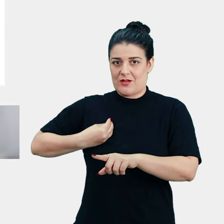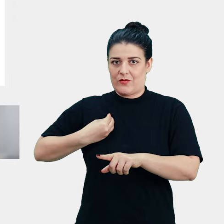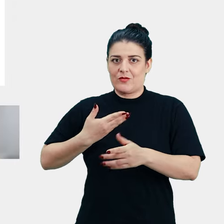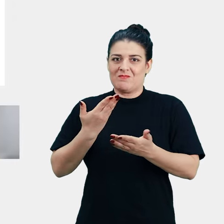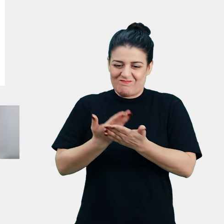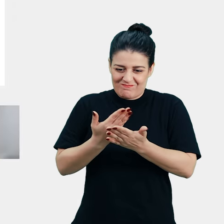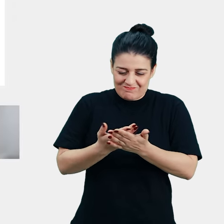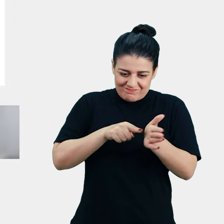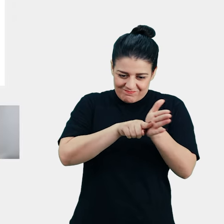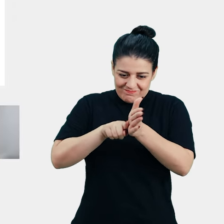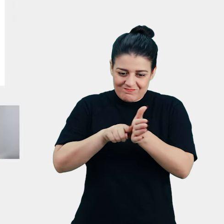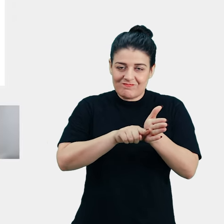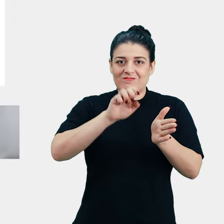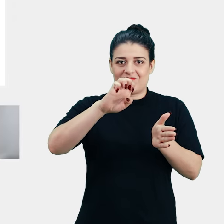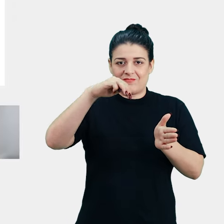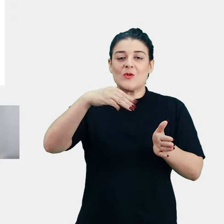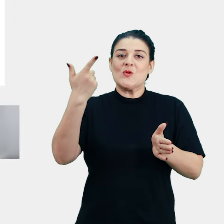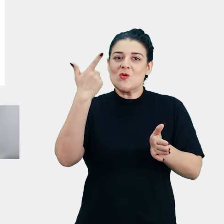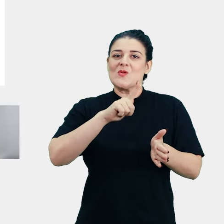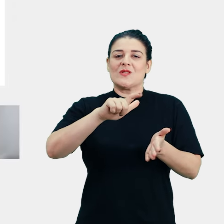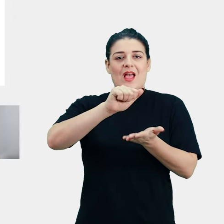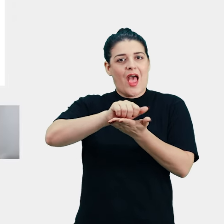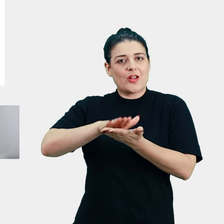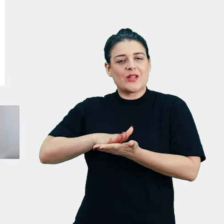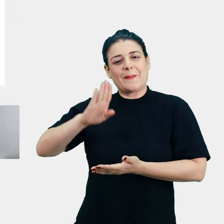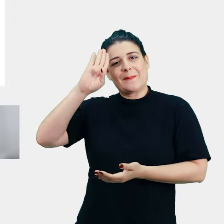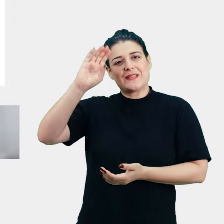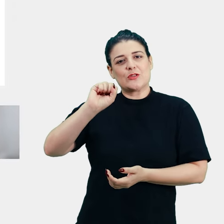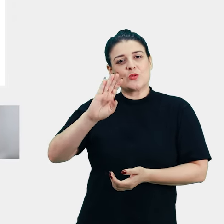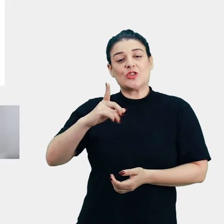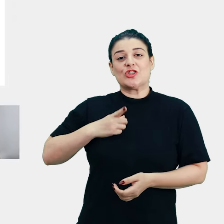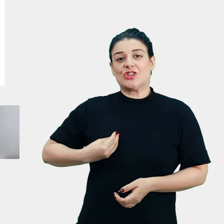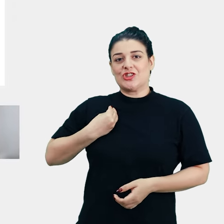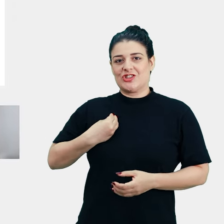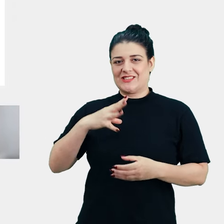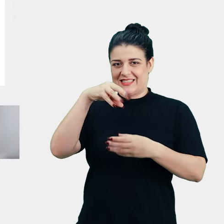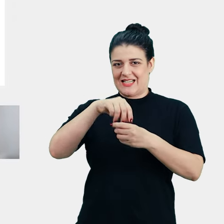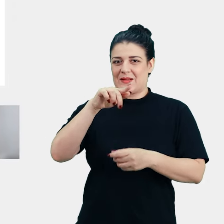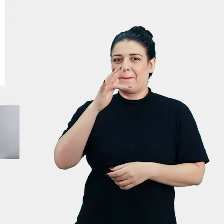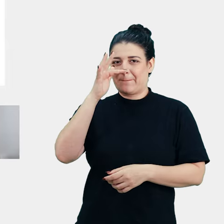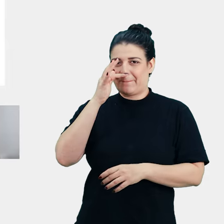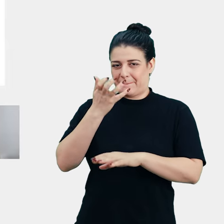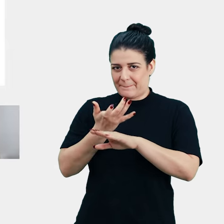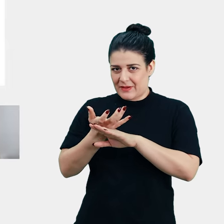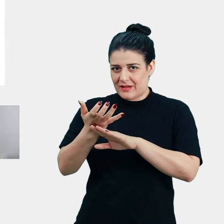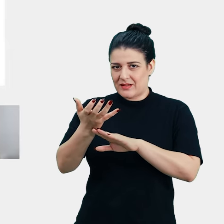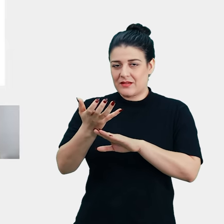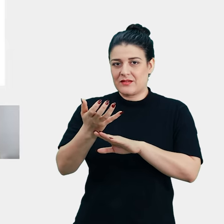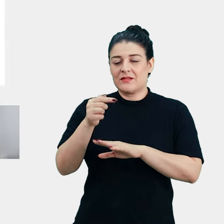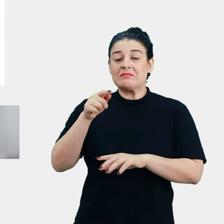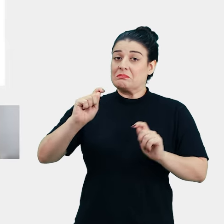massas, nós conseguimos aí anotar as principais substâncias presentes nesses extratos e